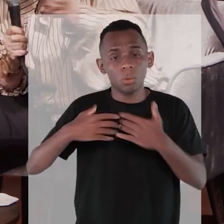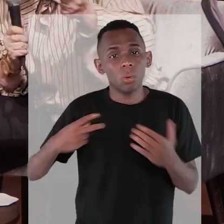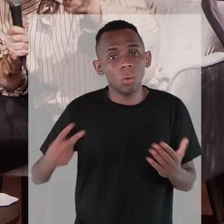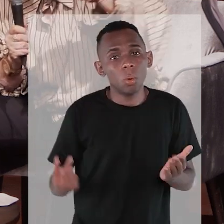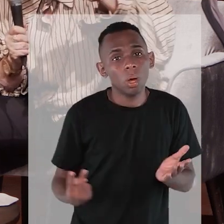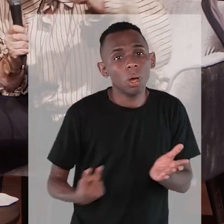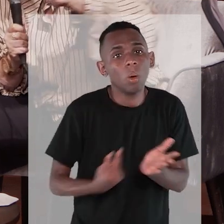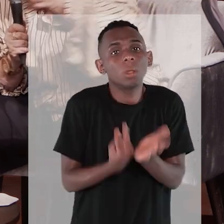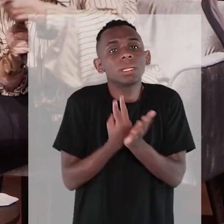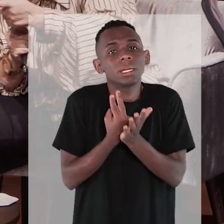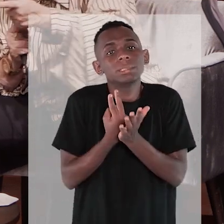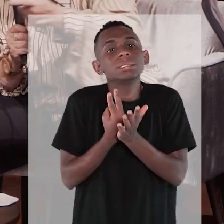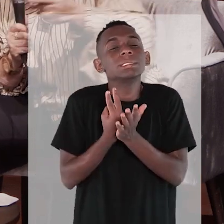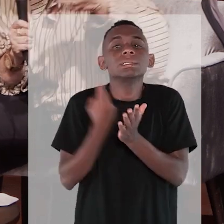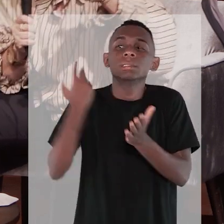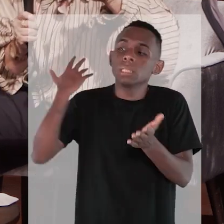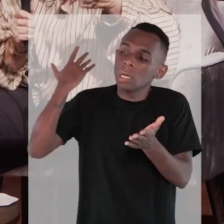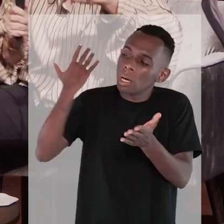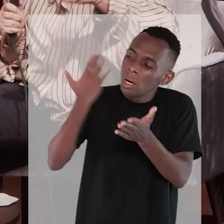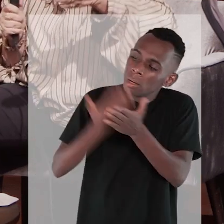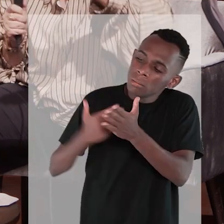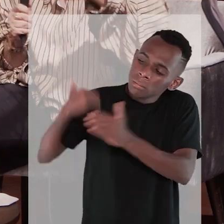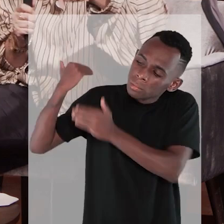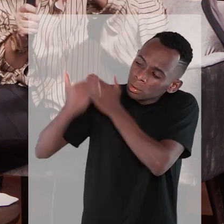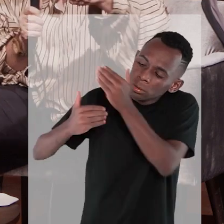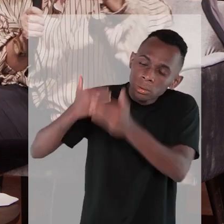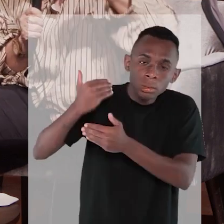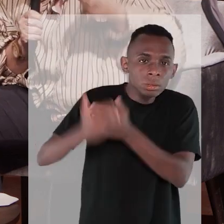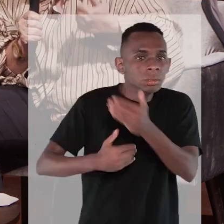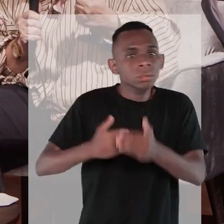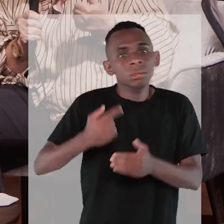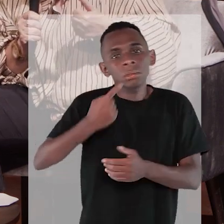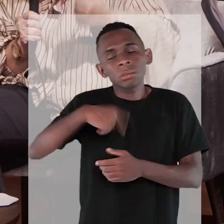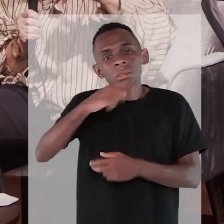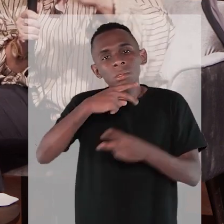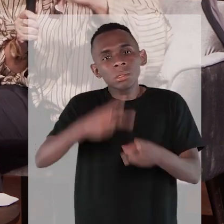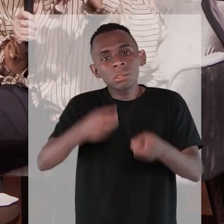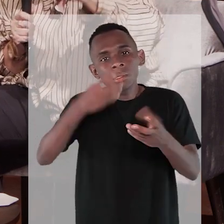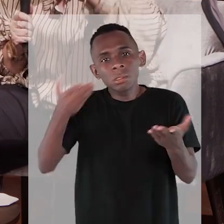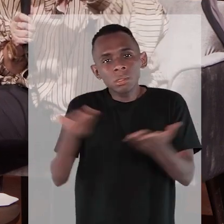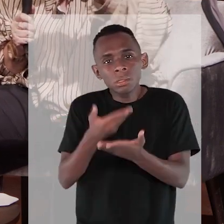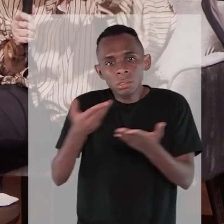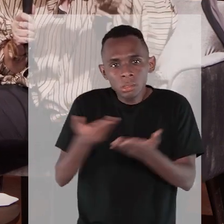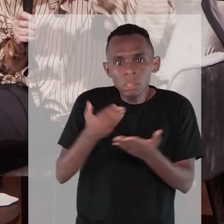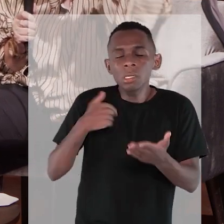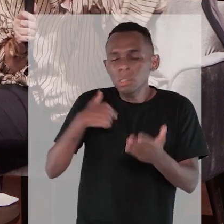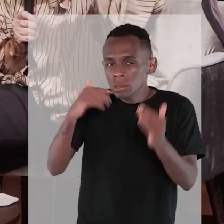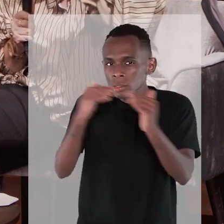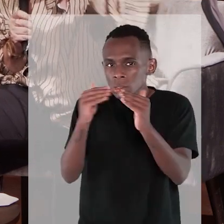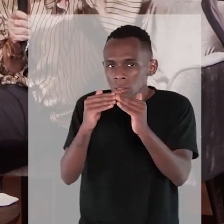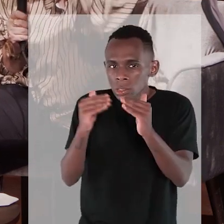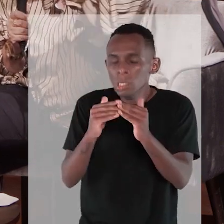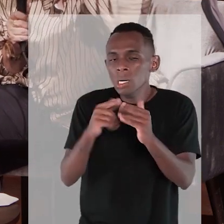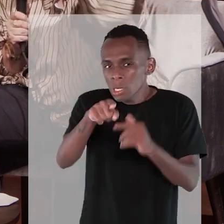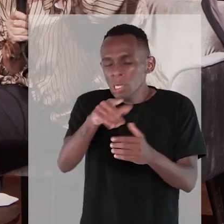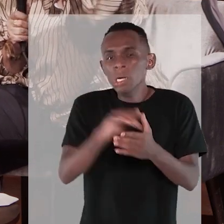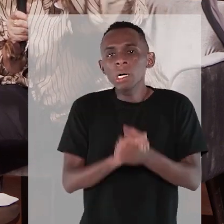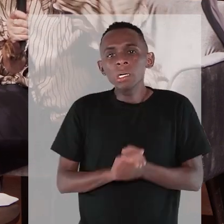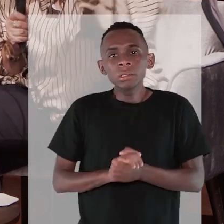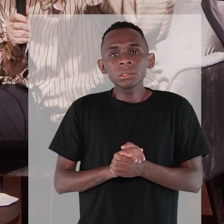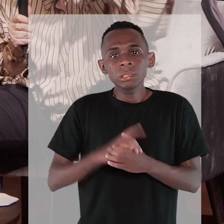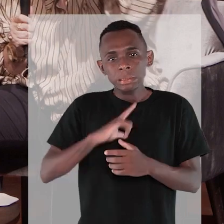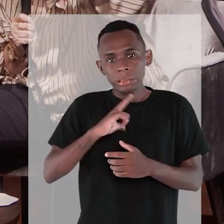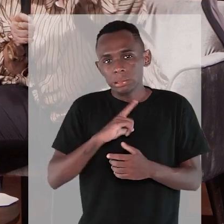acontece nesse processo, para além daquilo que nós estamos identificando, e que eu concordo com o senhor, que são, eu tenho um conjunto